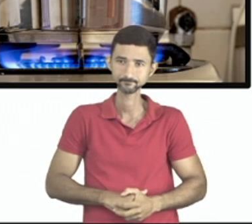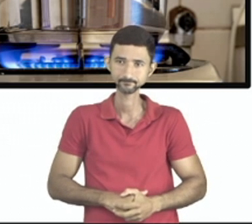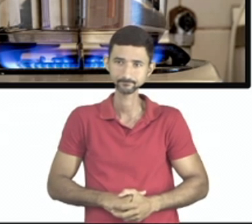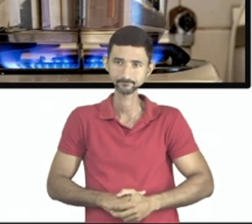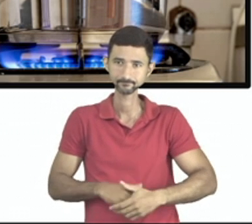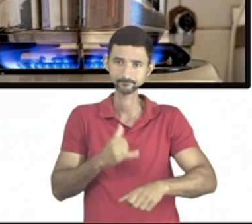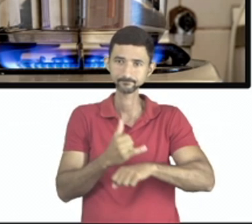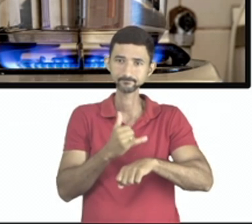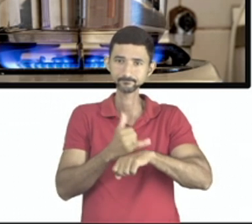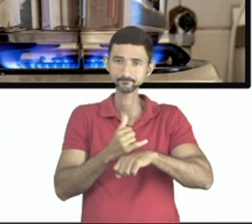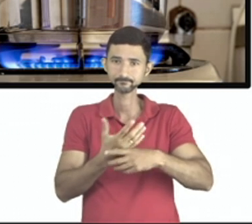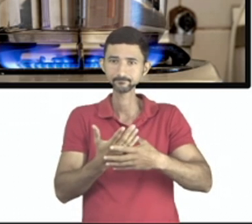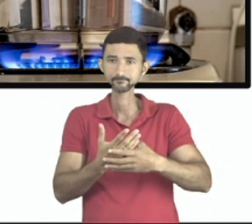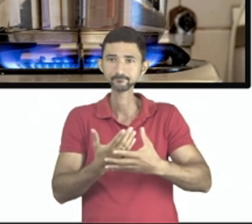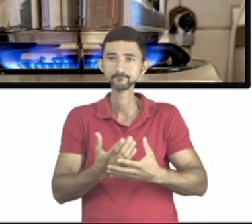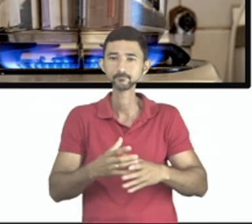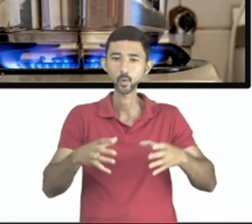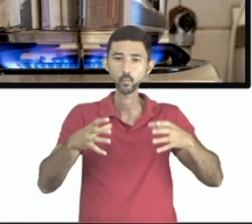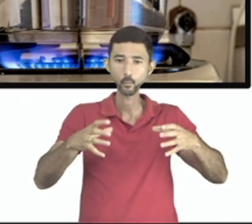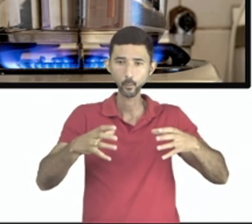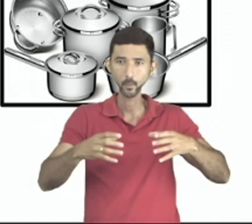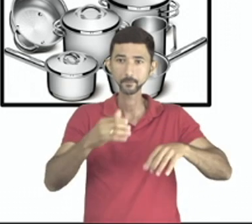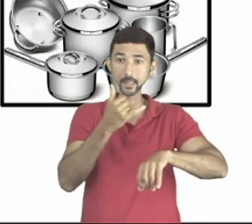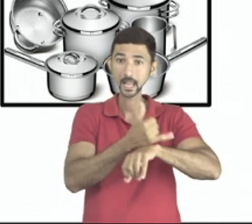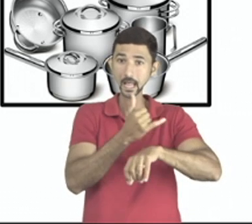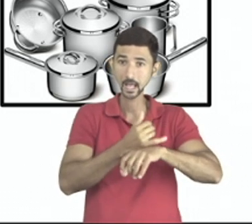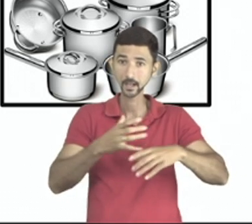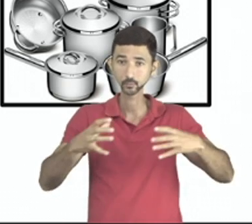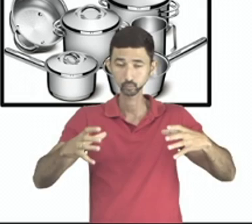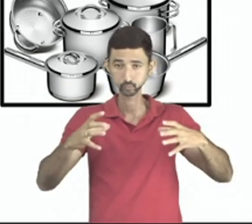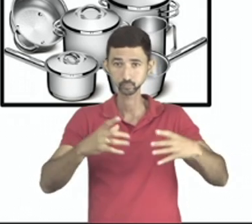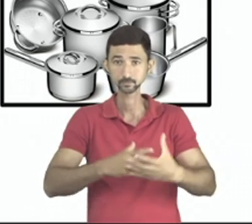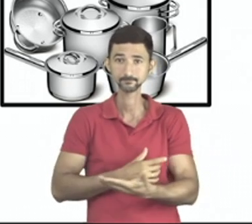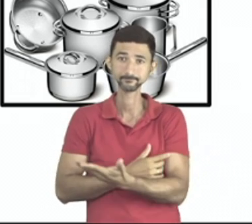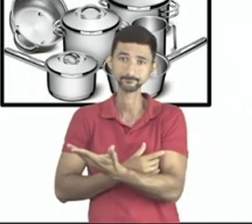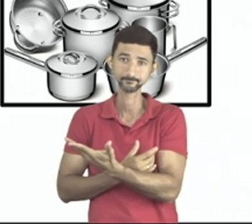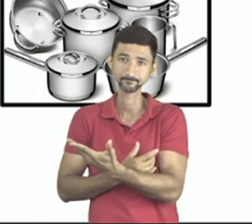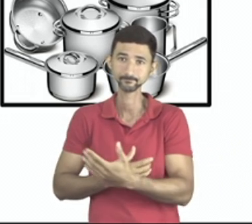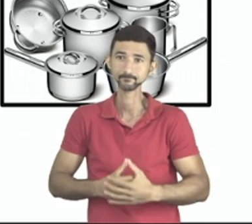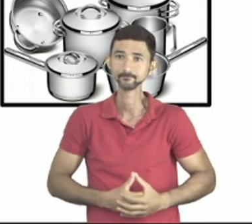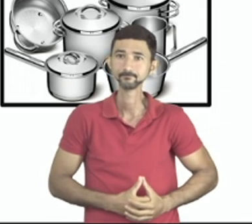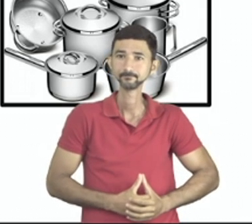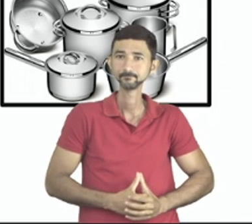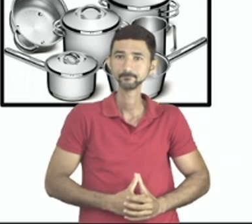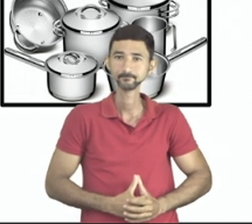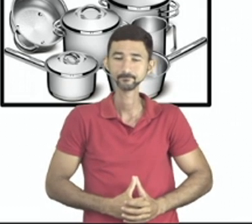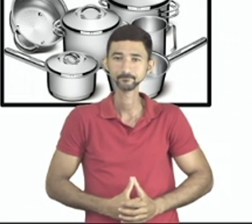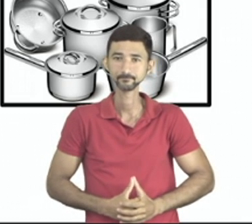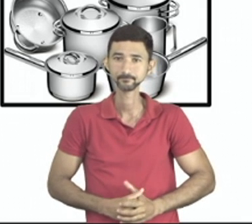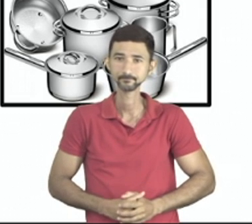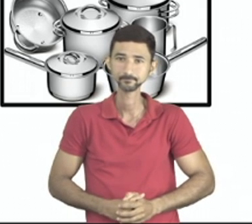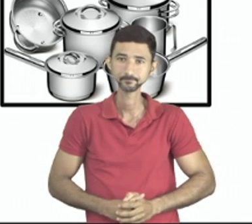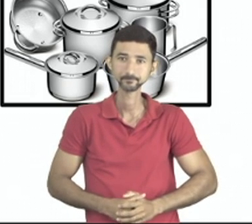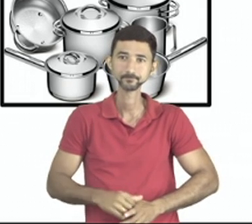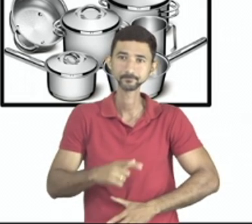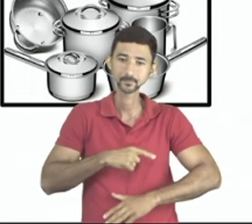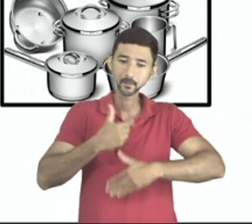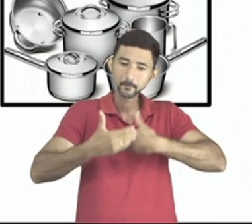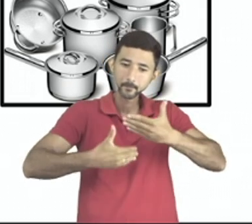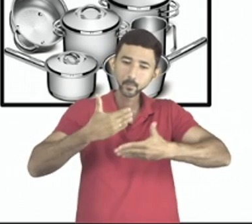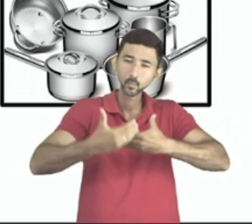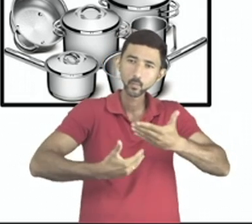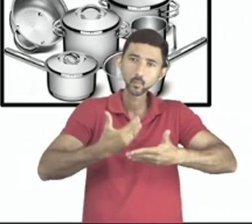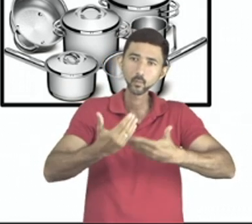conduzindo eletricidade, a gente usa uma panela de aço, uma panela de alumínio, tá? E aí a gente tem, nesse